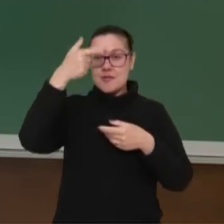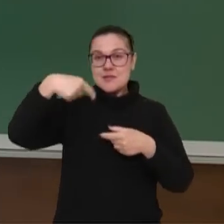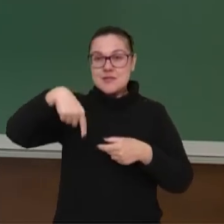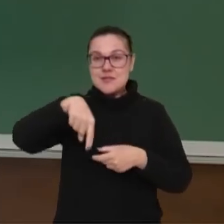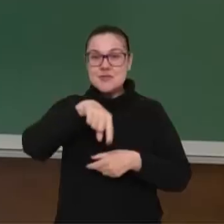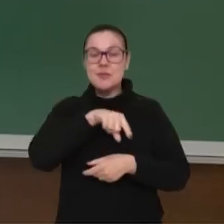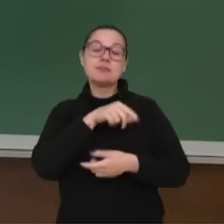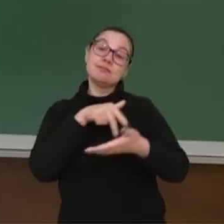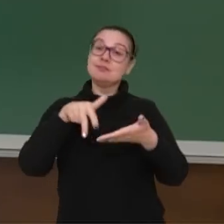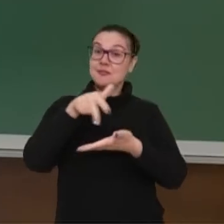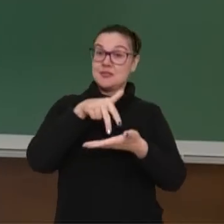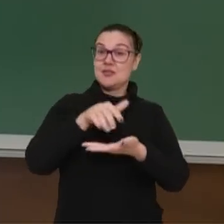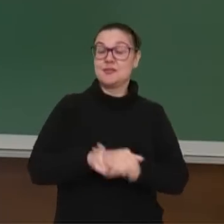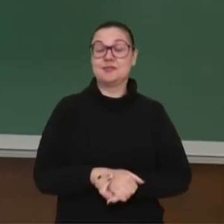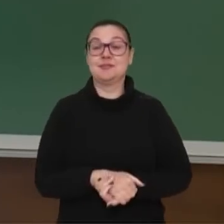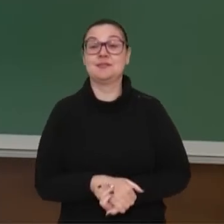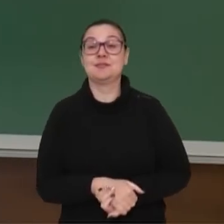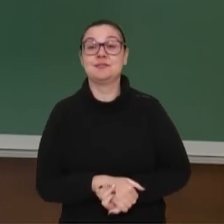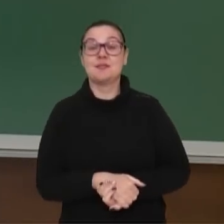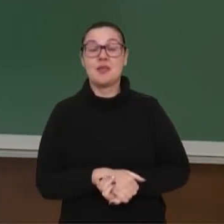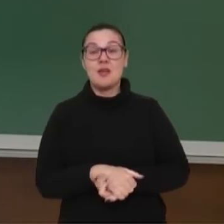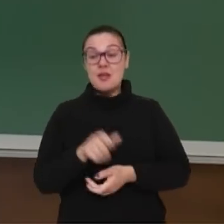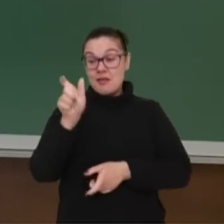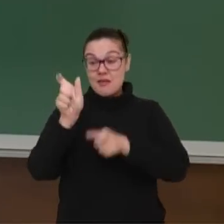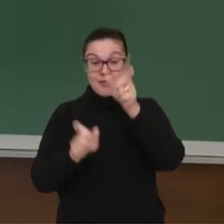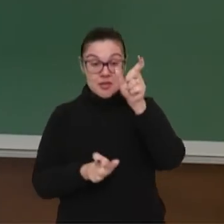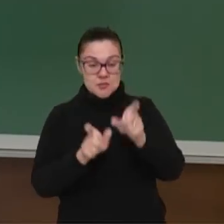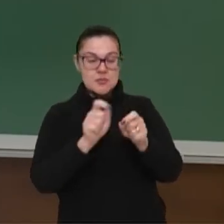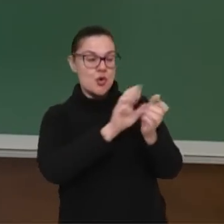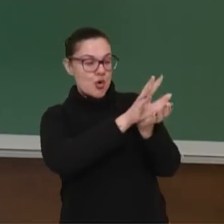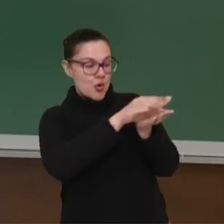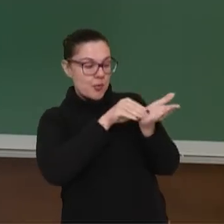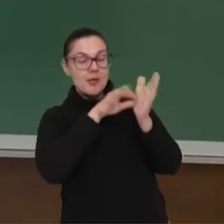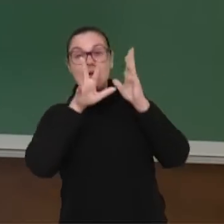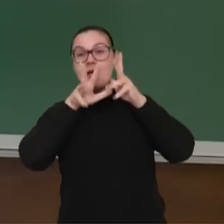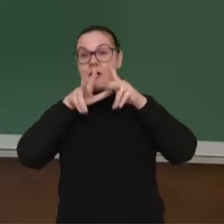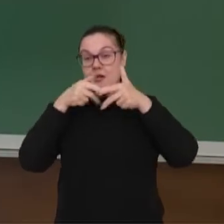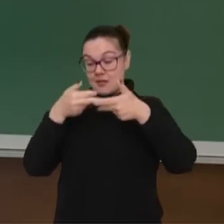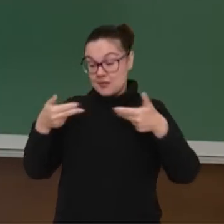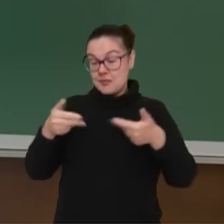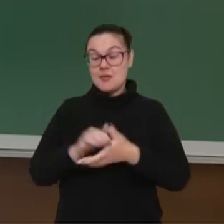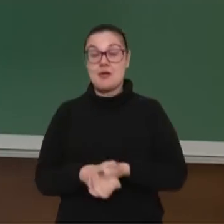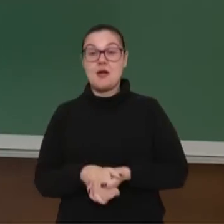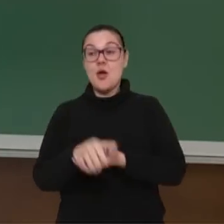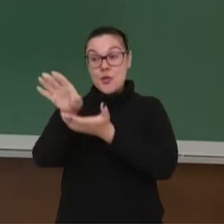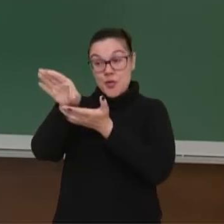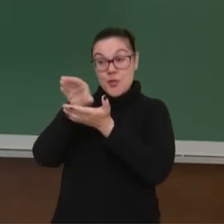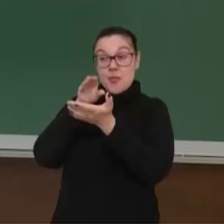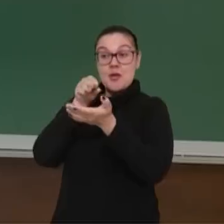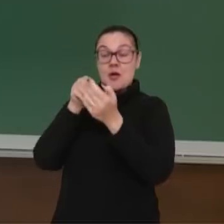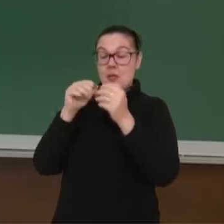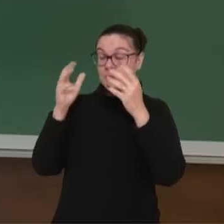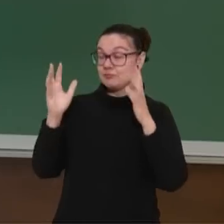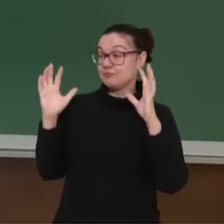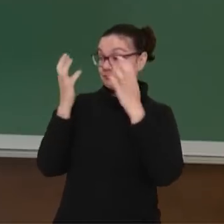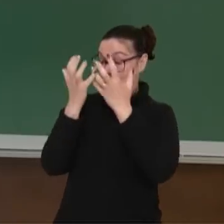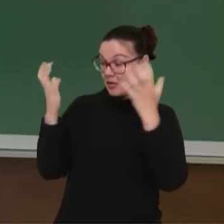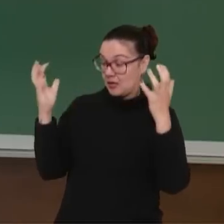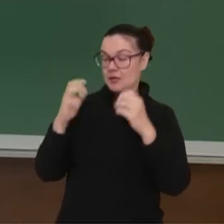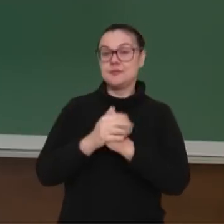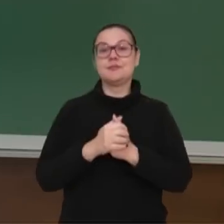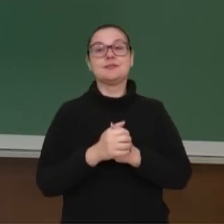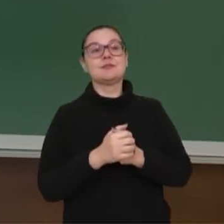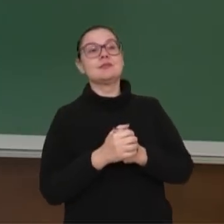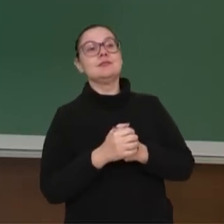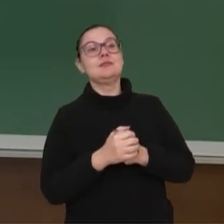humanos dançavam, né? E que eles faziam isso imitando animais, por exemplo, né? Imitando a natureza e tudo aquilo que eu já falei,